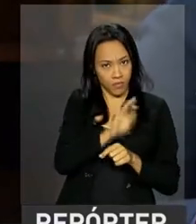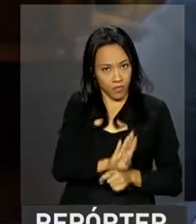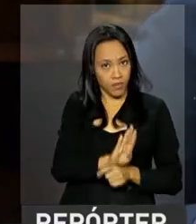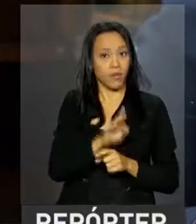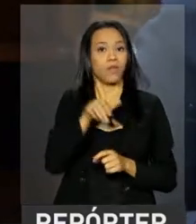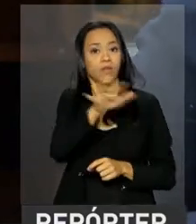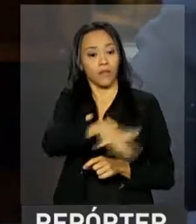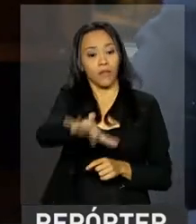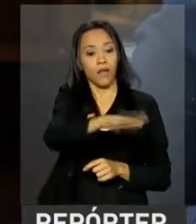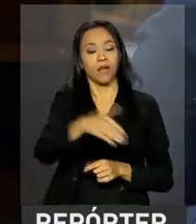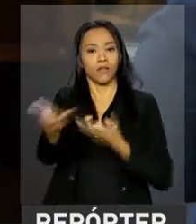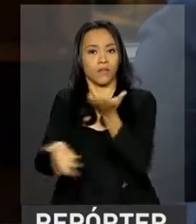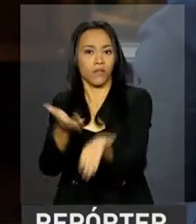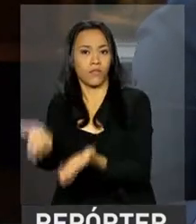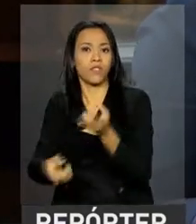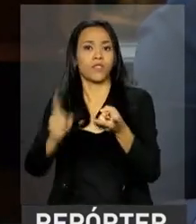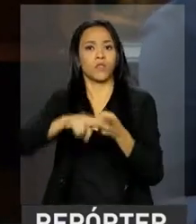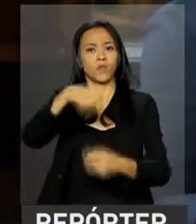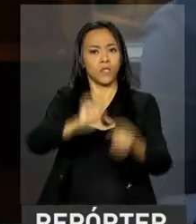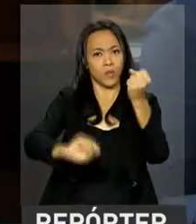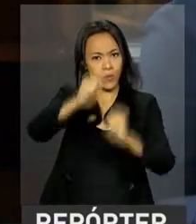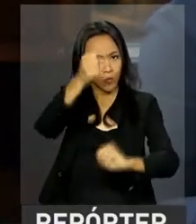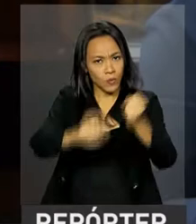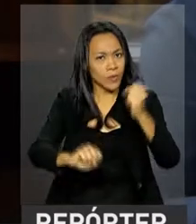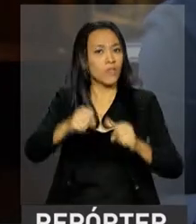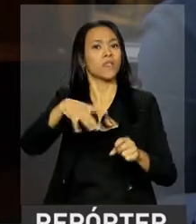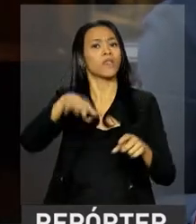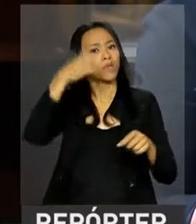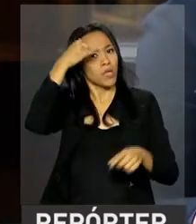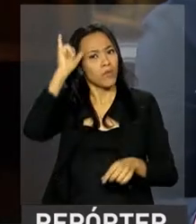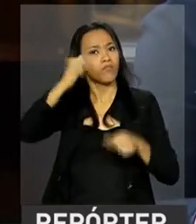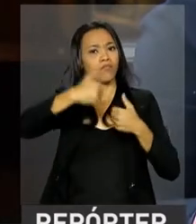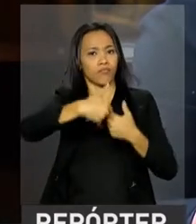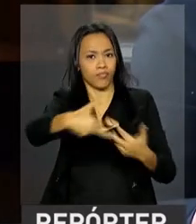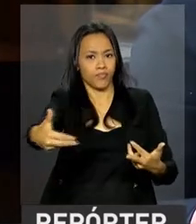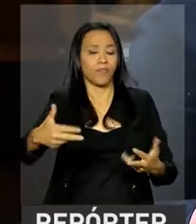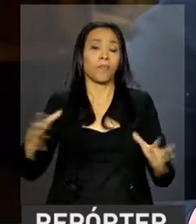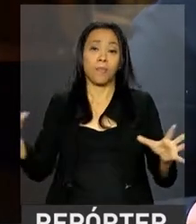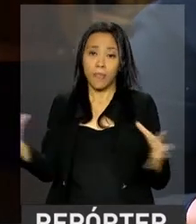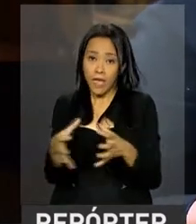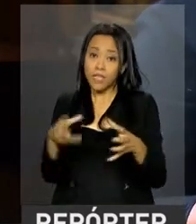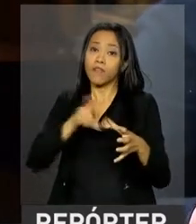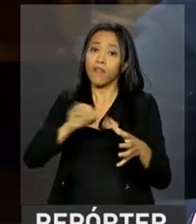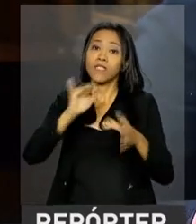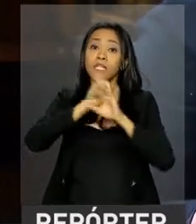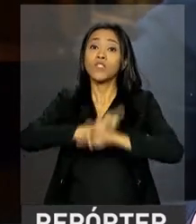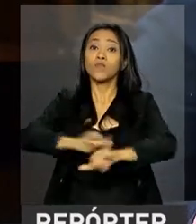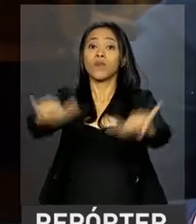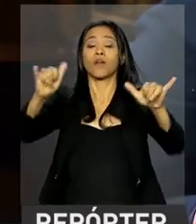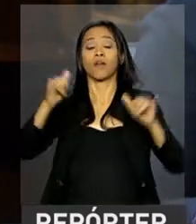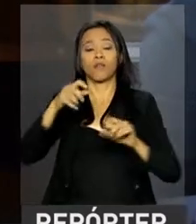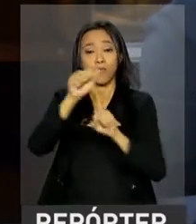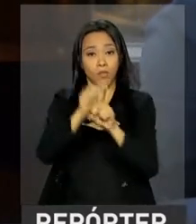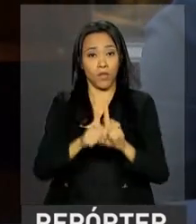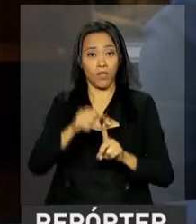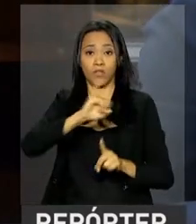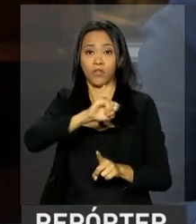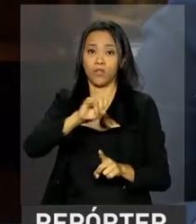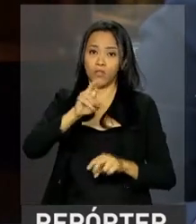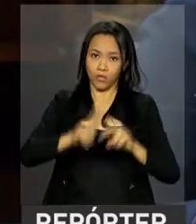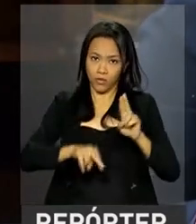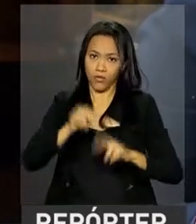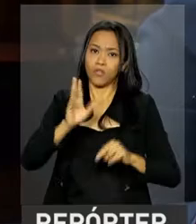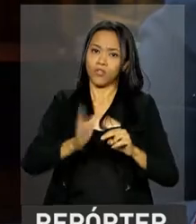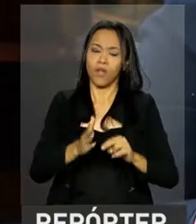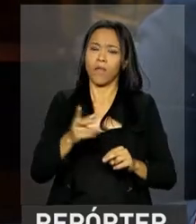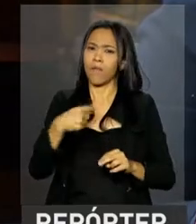nos setores de serviços, indústria e agropecuária. O índice oficial vai ser divulgado em junho pelo IBGE, mas o mercado já